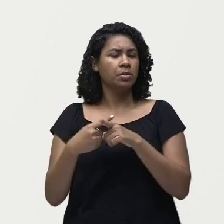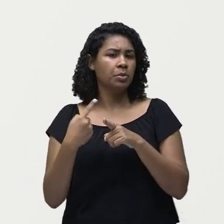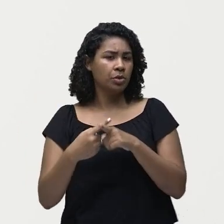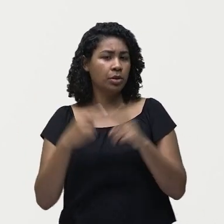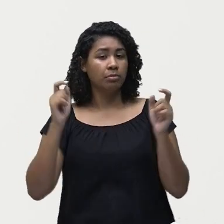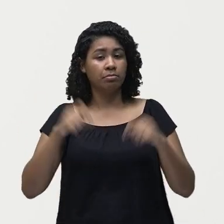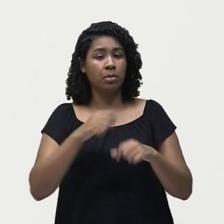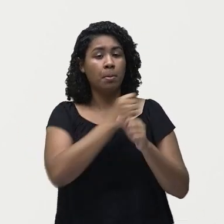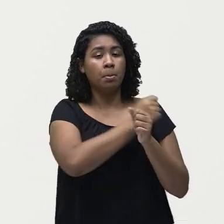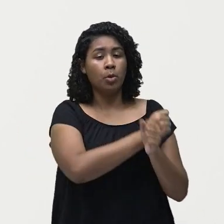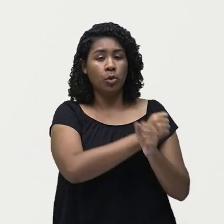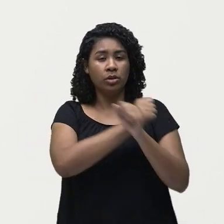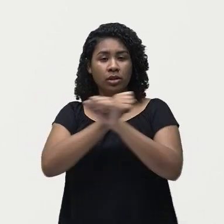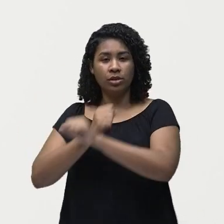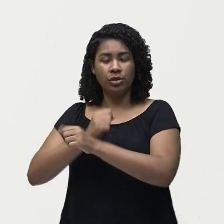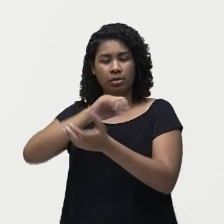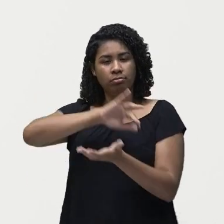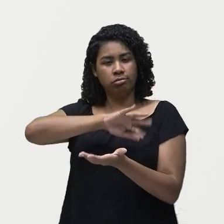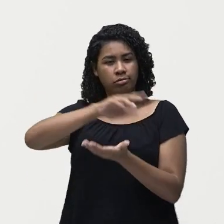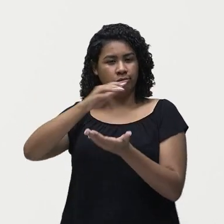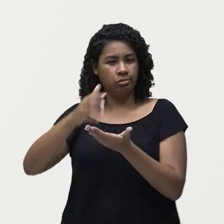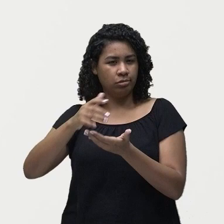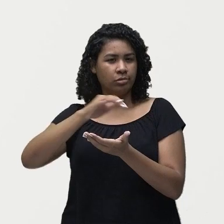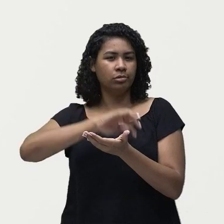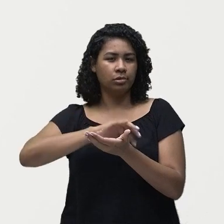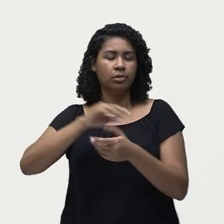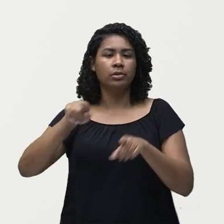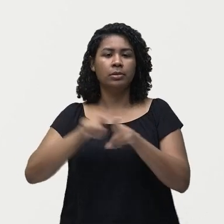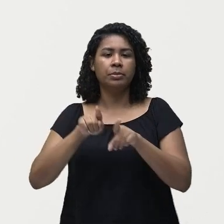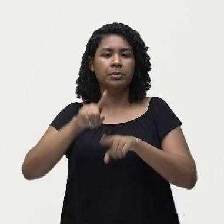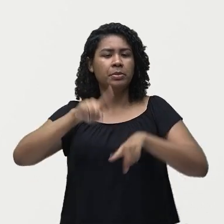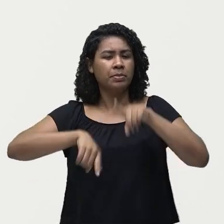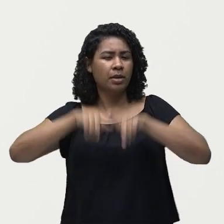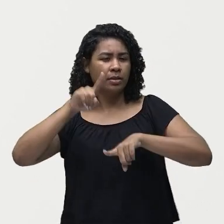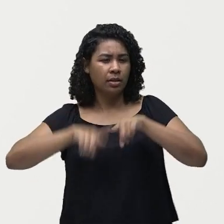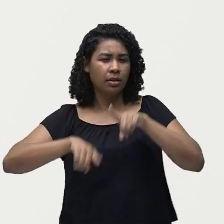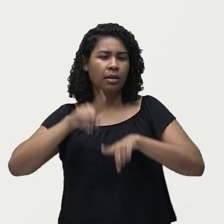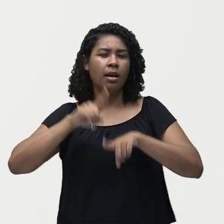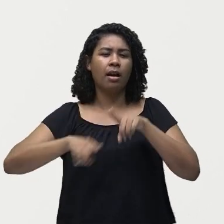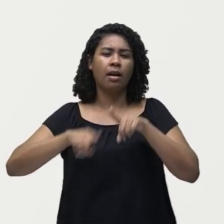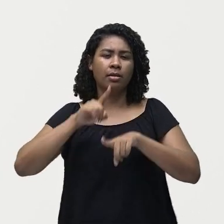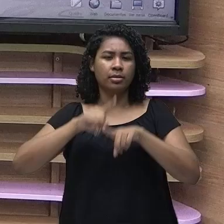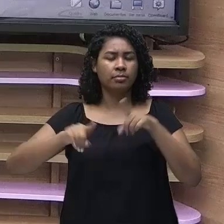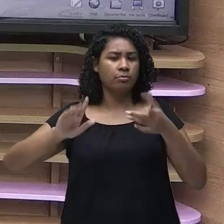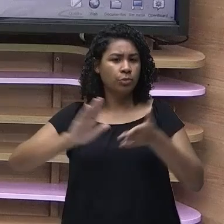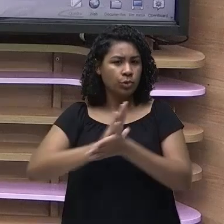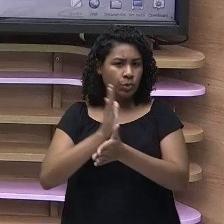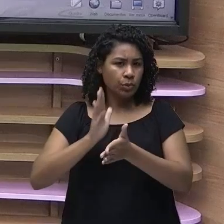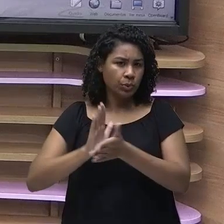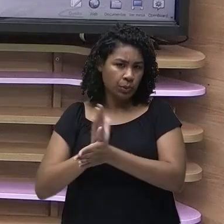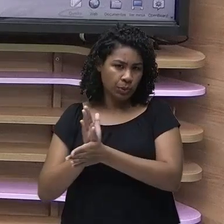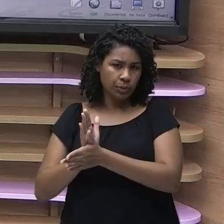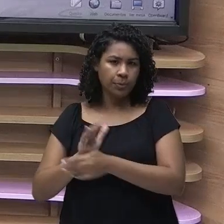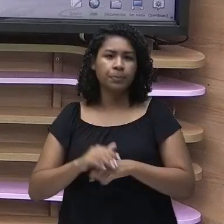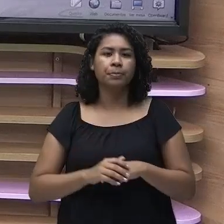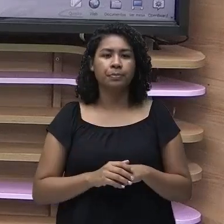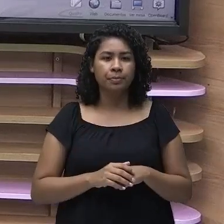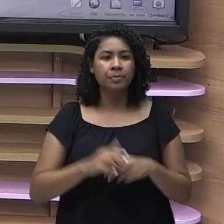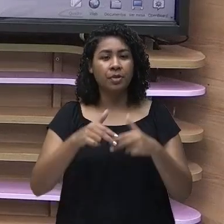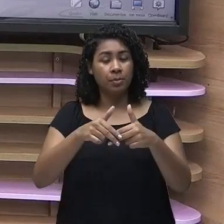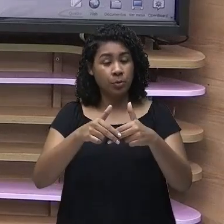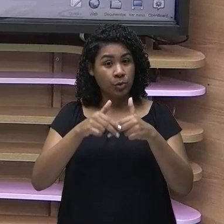ozônio e eliminar ali, ó, esses produtos que eliminam esses gases na atmosfera. Então, é